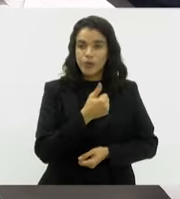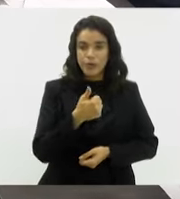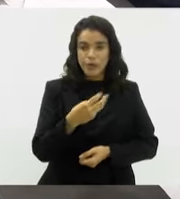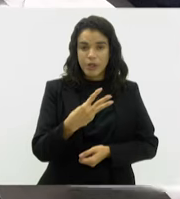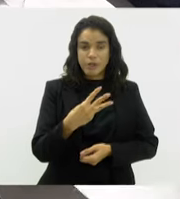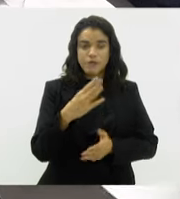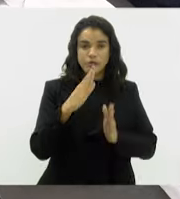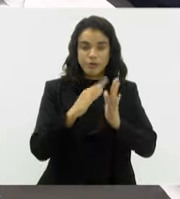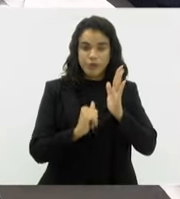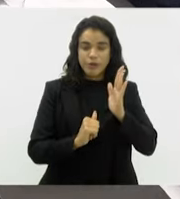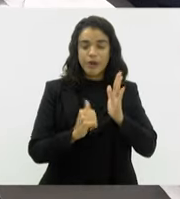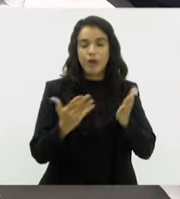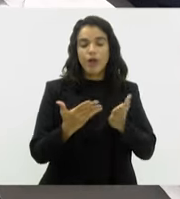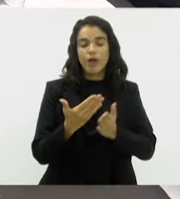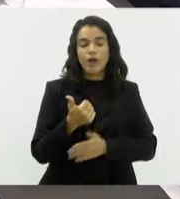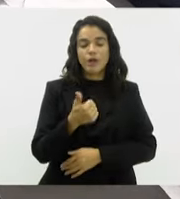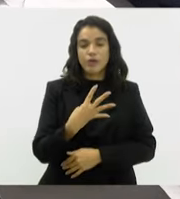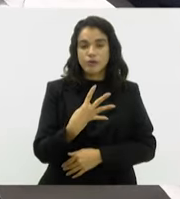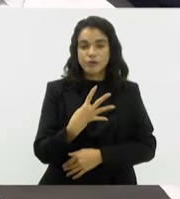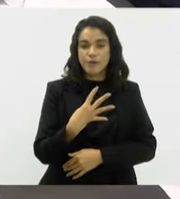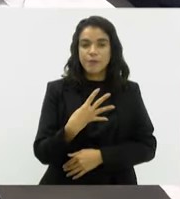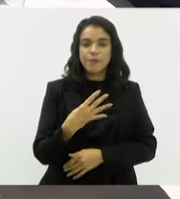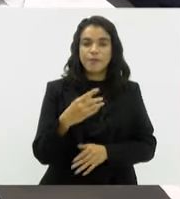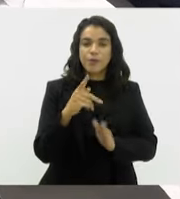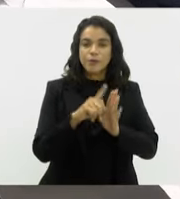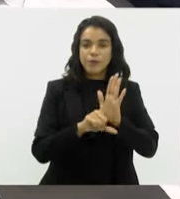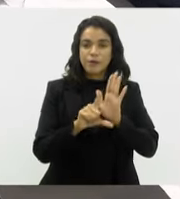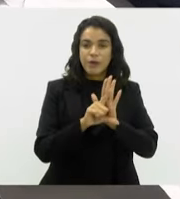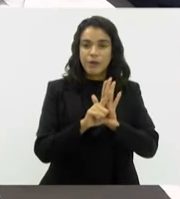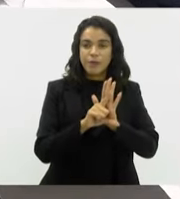retirado de pauta, passo ao 14.